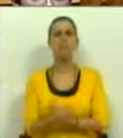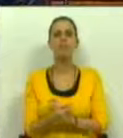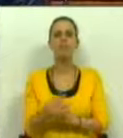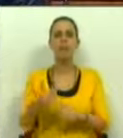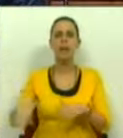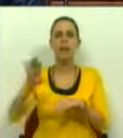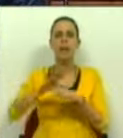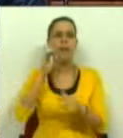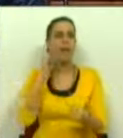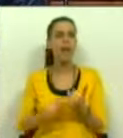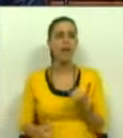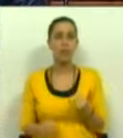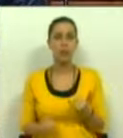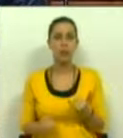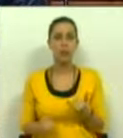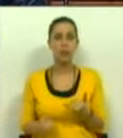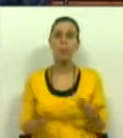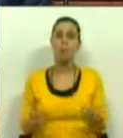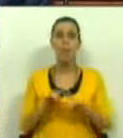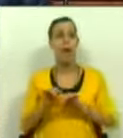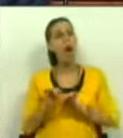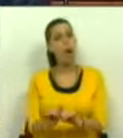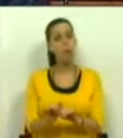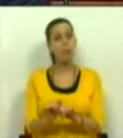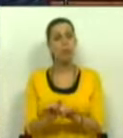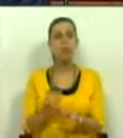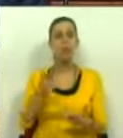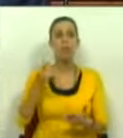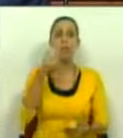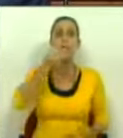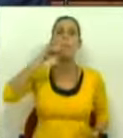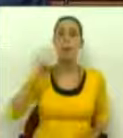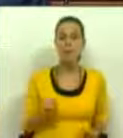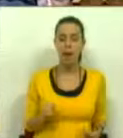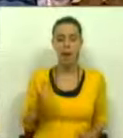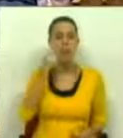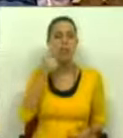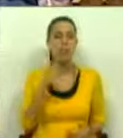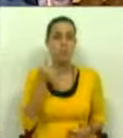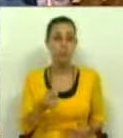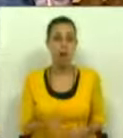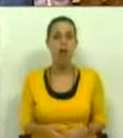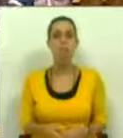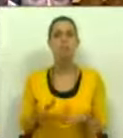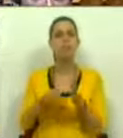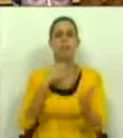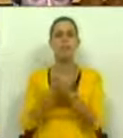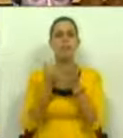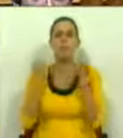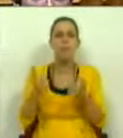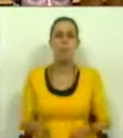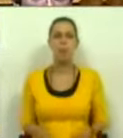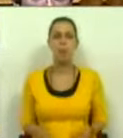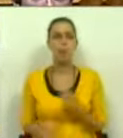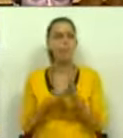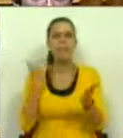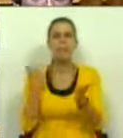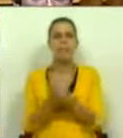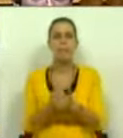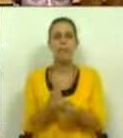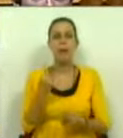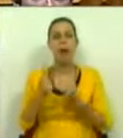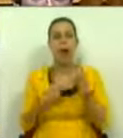do capital de risco. Para a oposição e para o Partido Socialista em particular, é sempre pouco, é